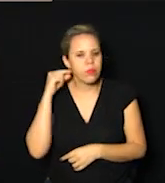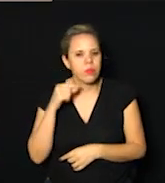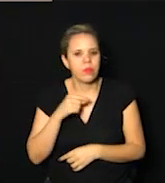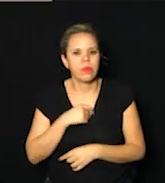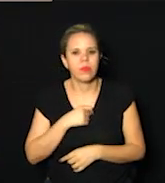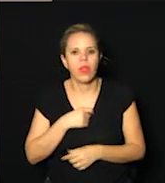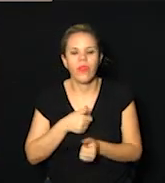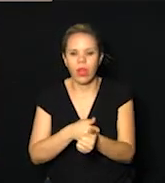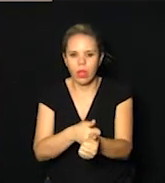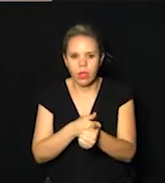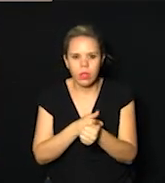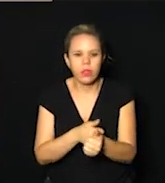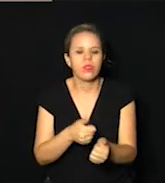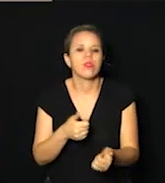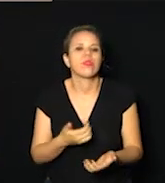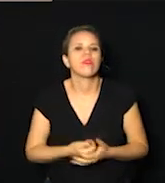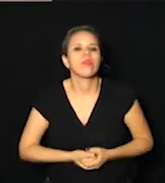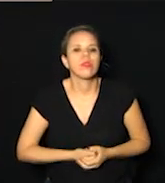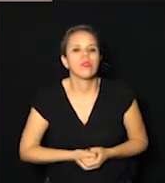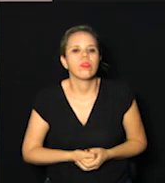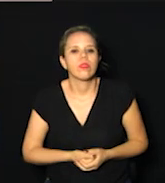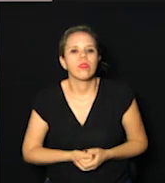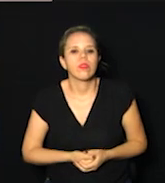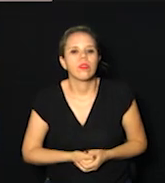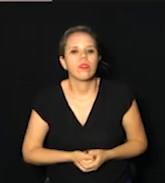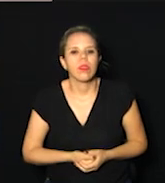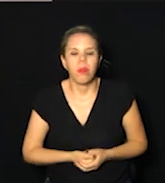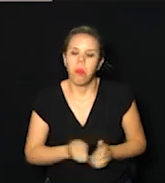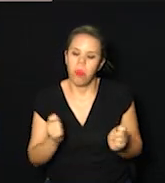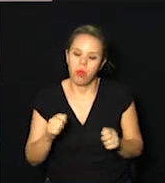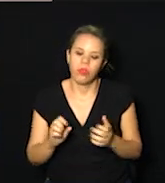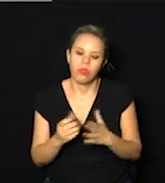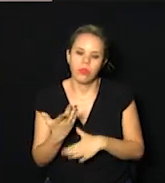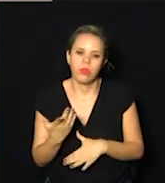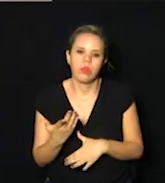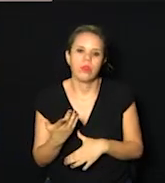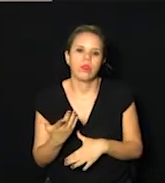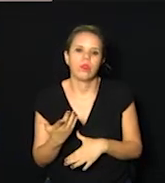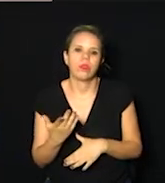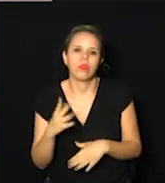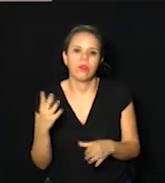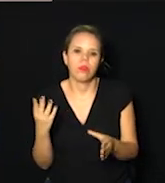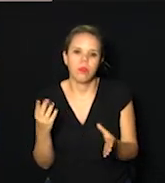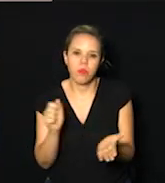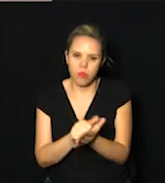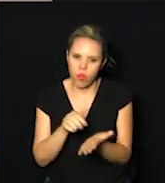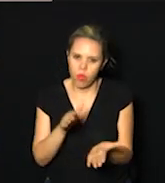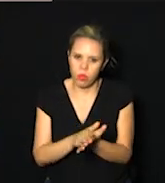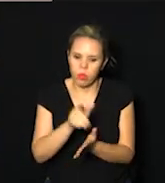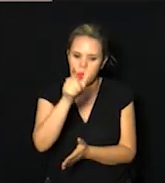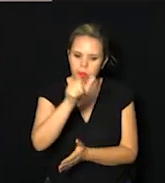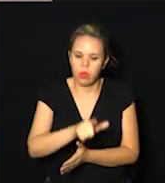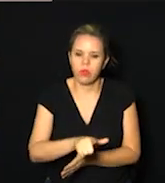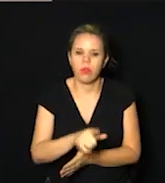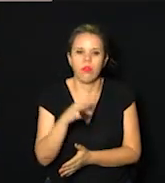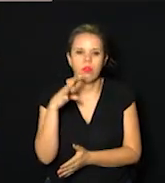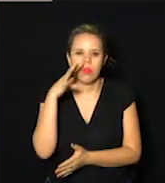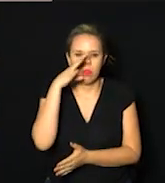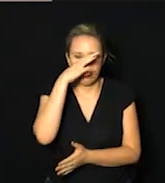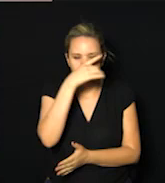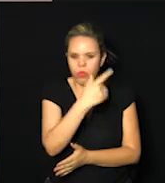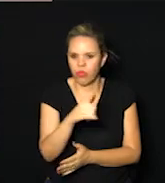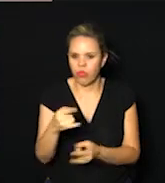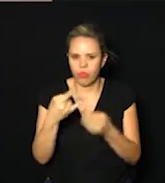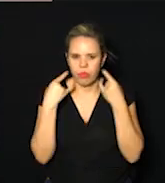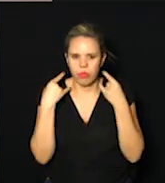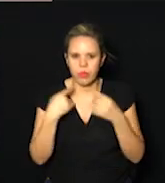vai acompanhar de perto e não descarta a possibilidade de instituir multa para aqueles que forem flagrados